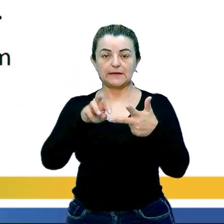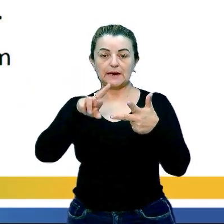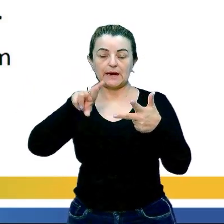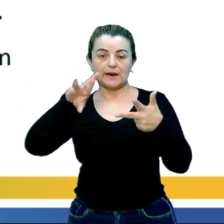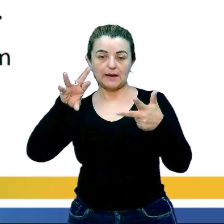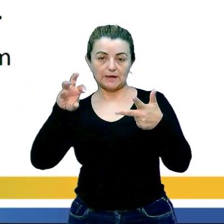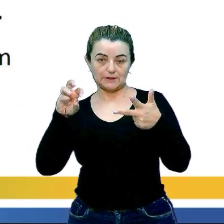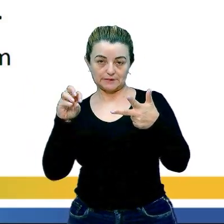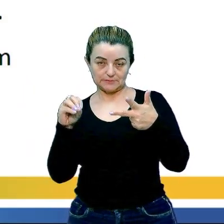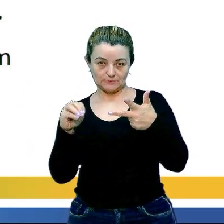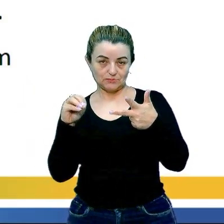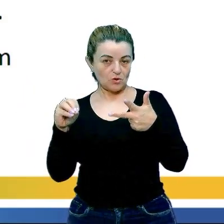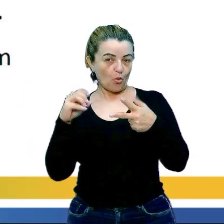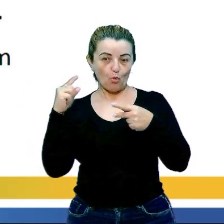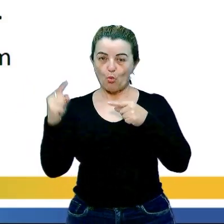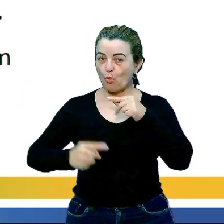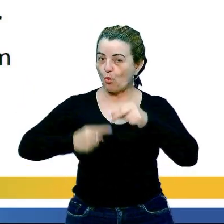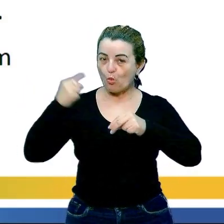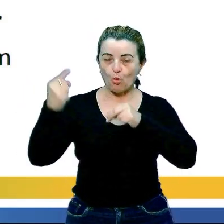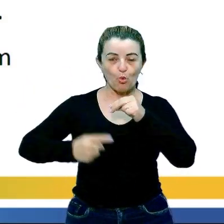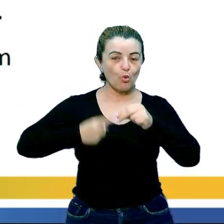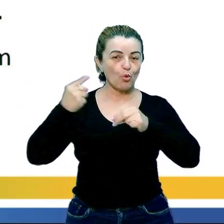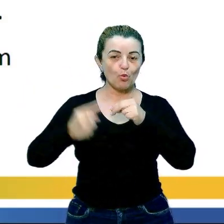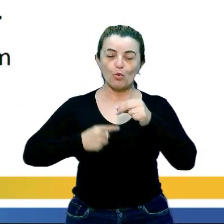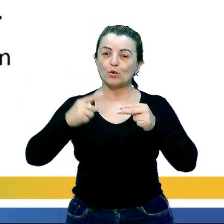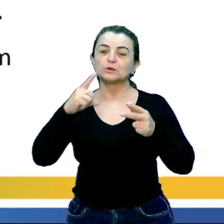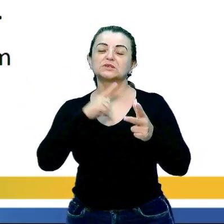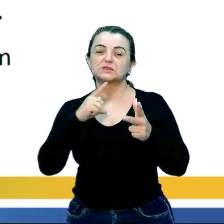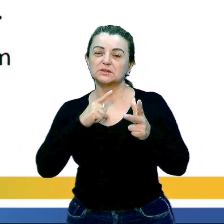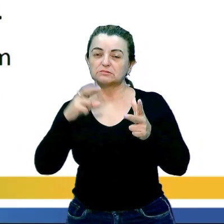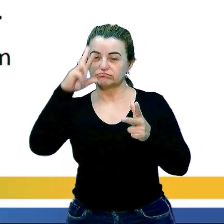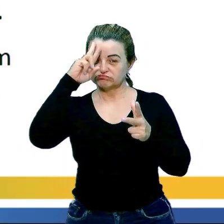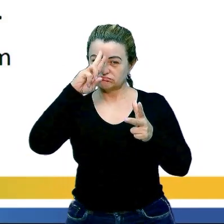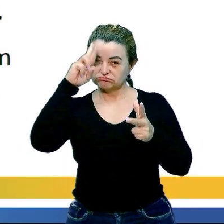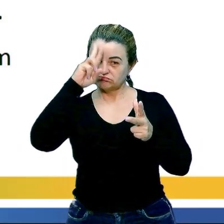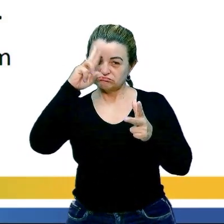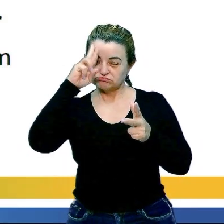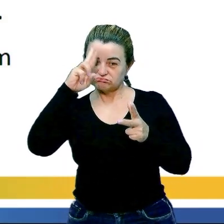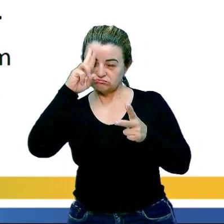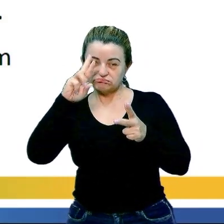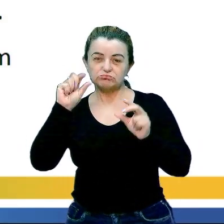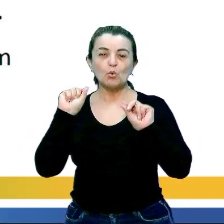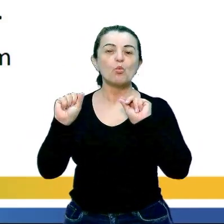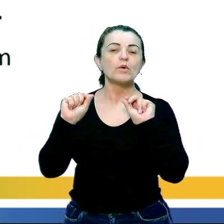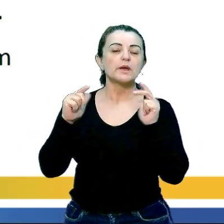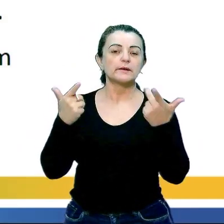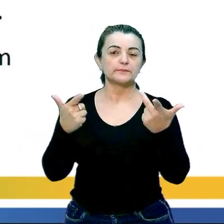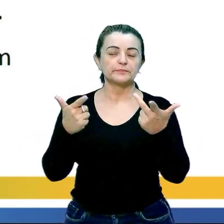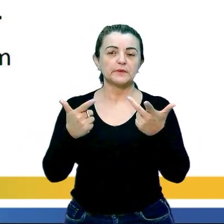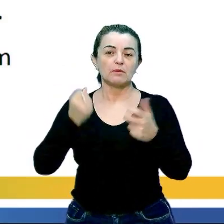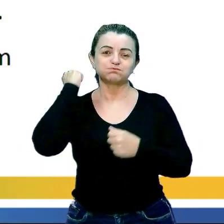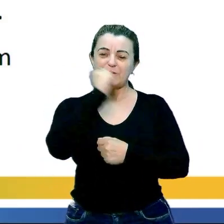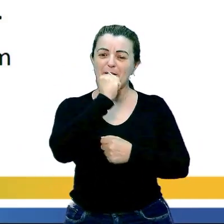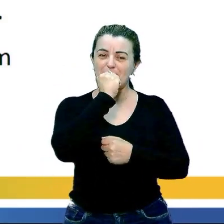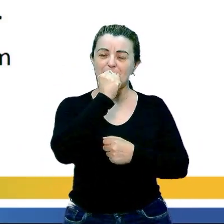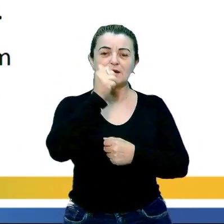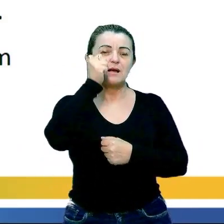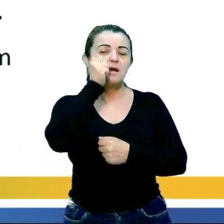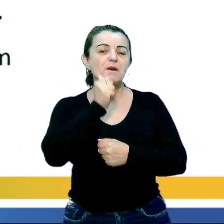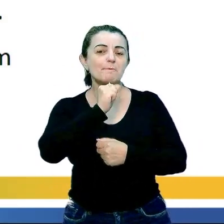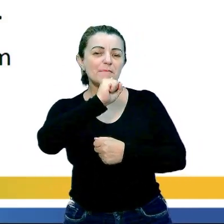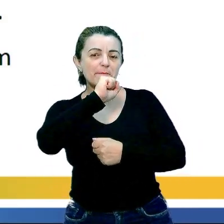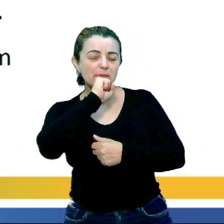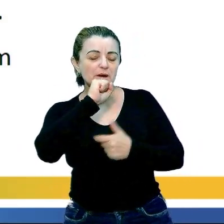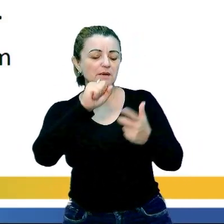um egocêntrico e louco, né, que marca a história, né, romana, do Império Romano, né, assassinando a sua mãe e